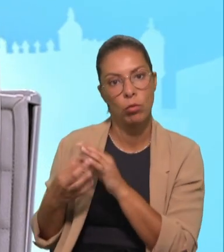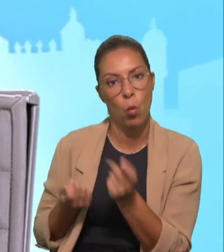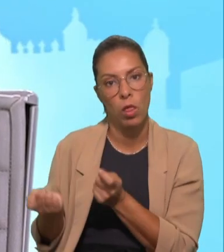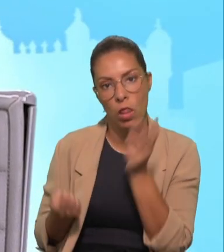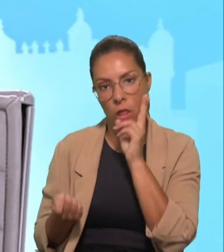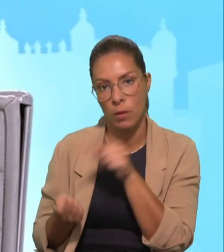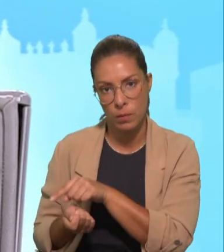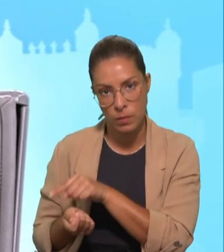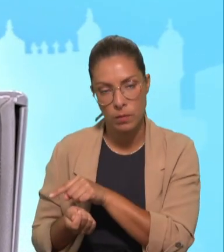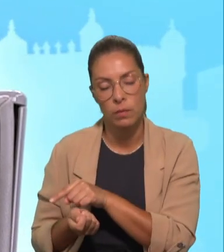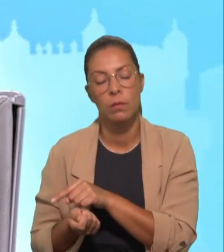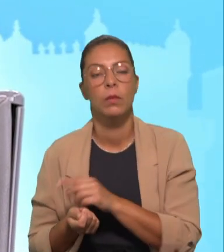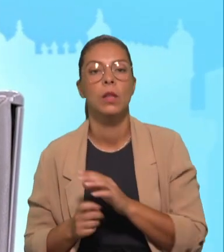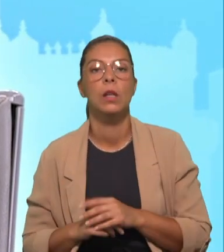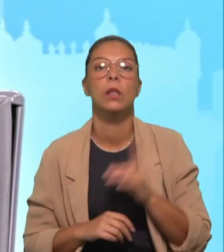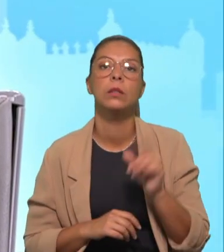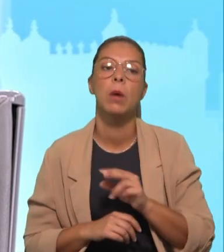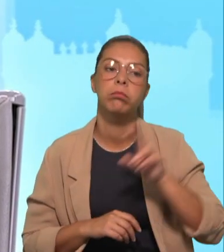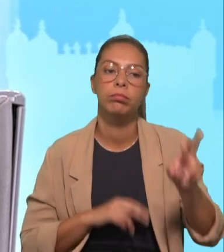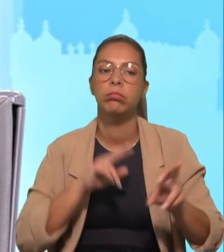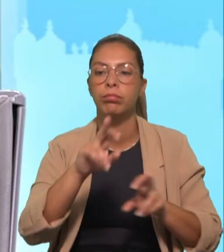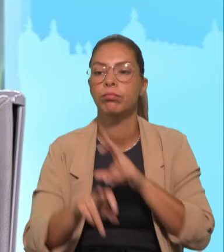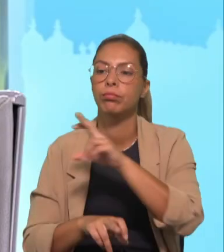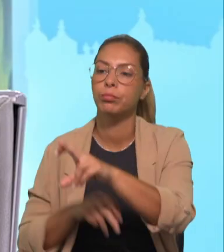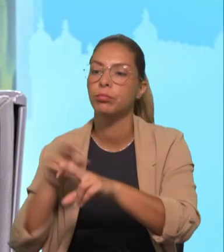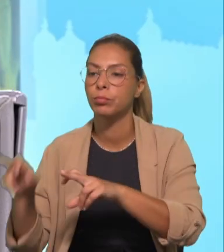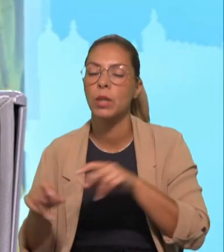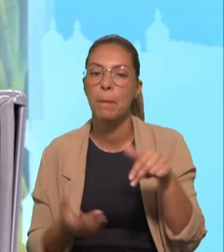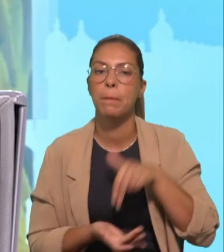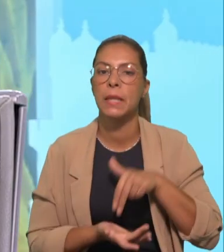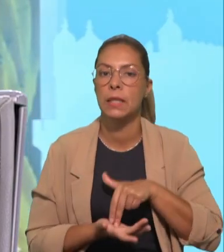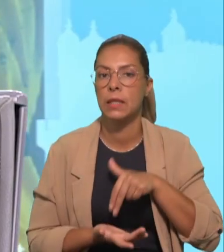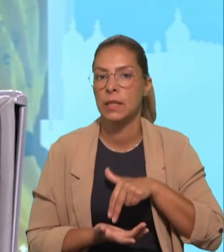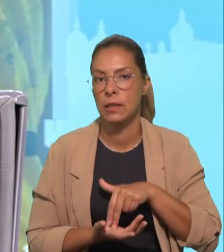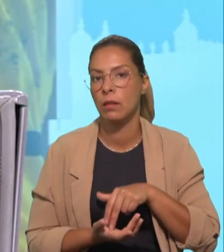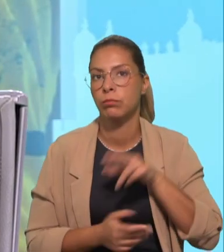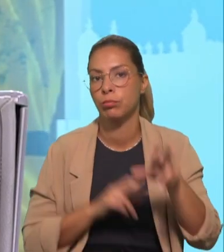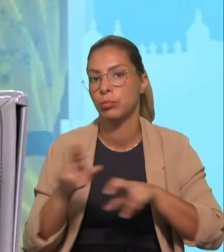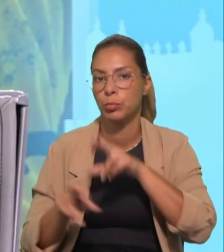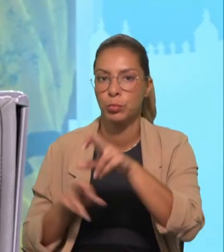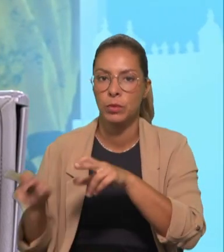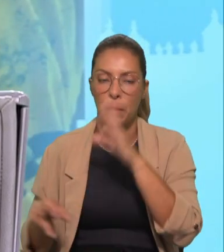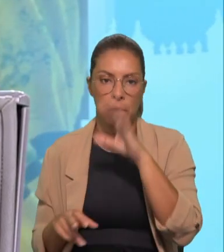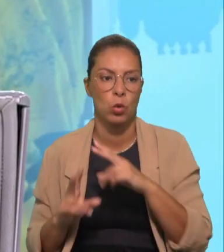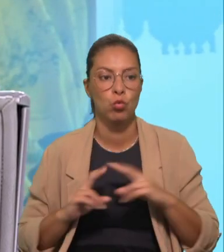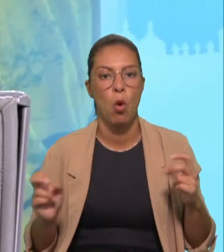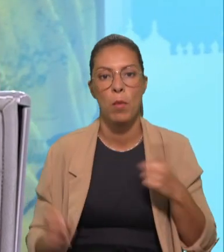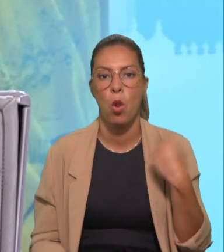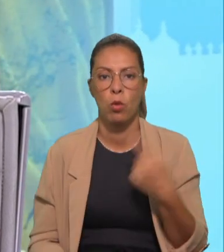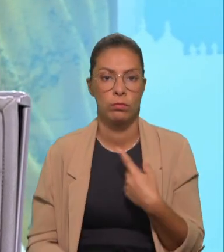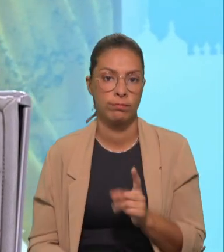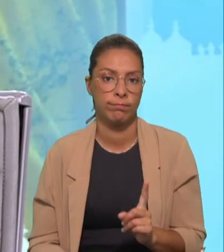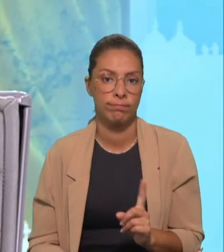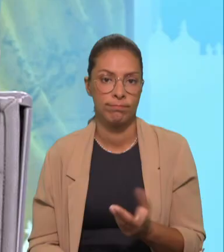E depois também em termos de presença nas próprias comunidades que acolhem, há muito este sentido de que nós não vamos descobrir a pólvora,